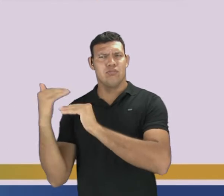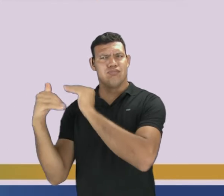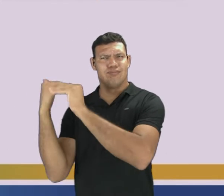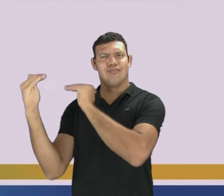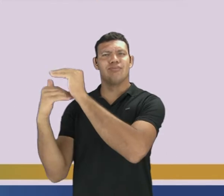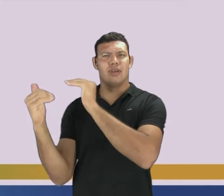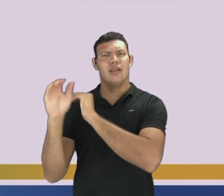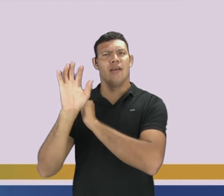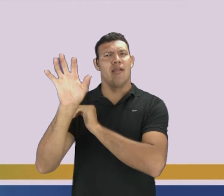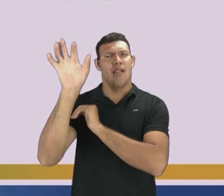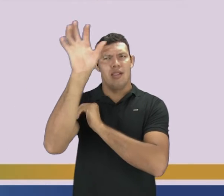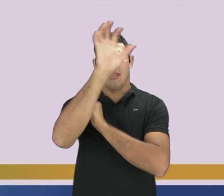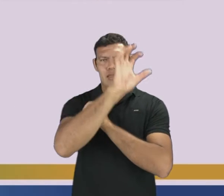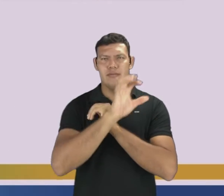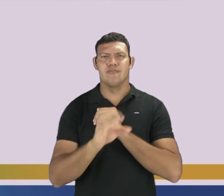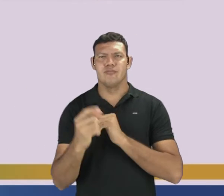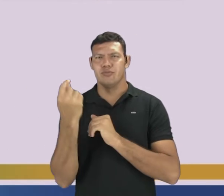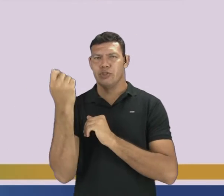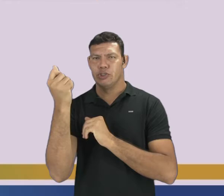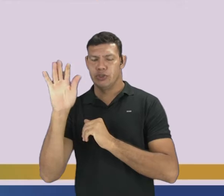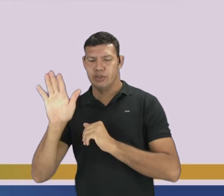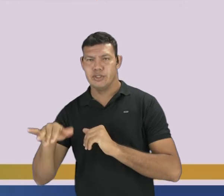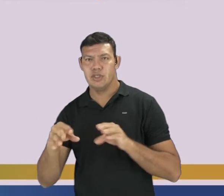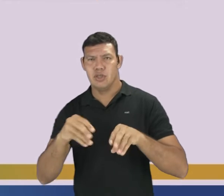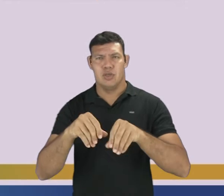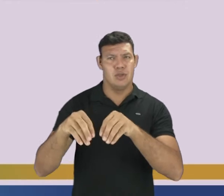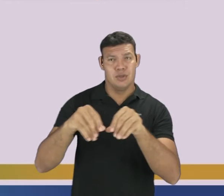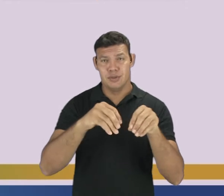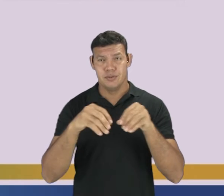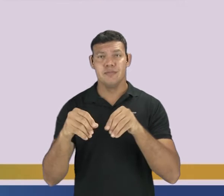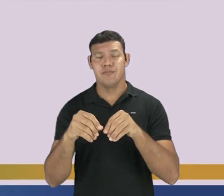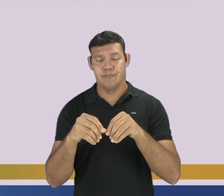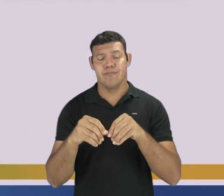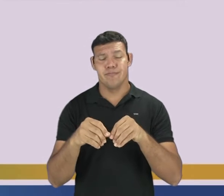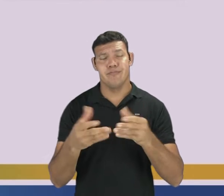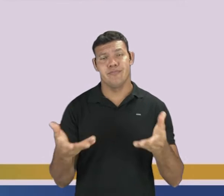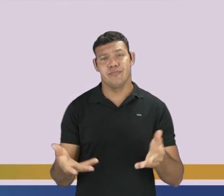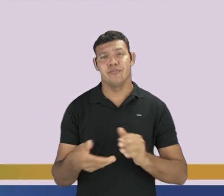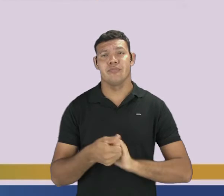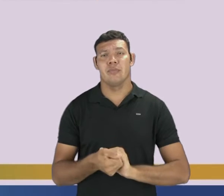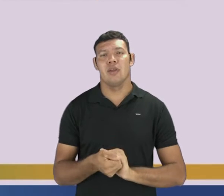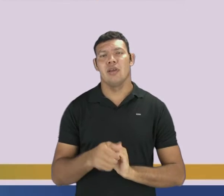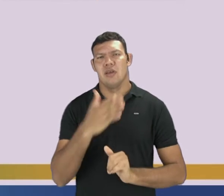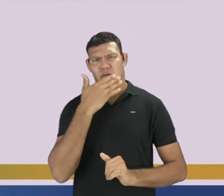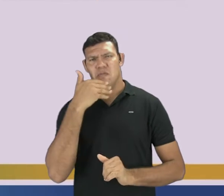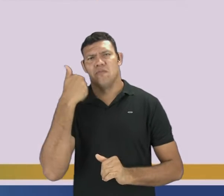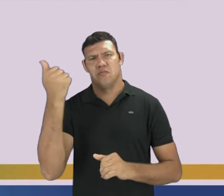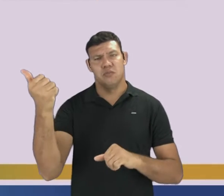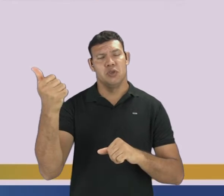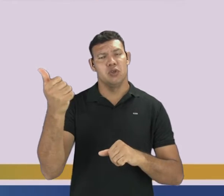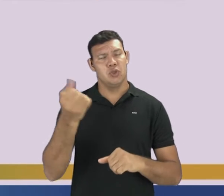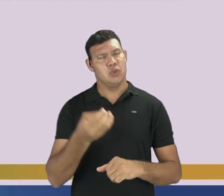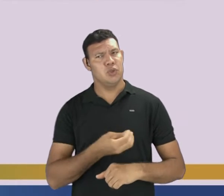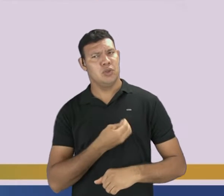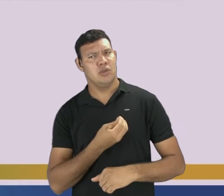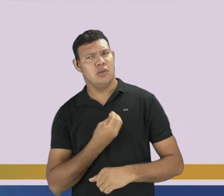desenvolvimento dessas regiões, né, pelos preços das terras. Então, as pessoas saem em busca de melhorias. E aí vocês